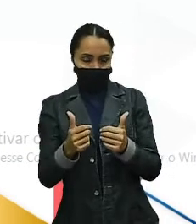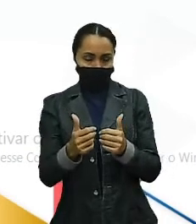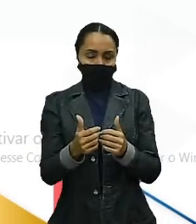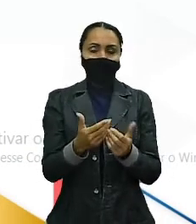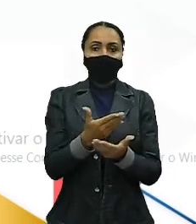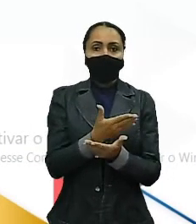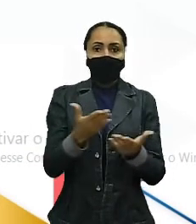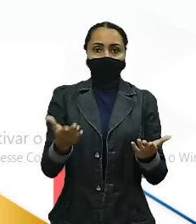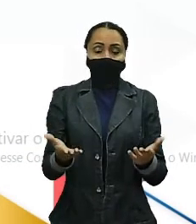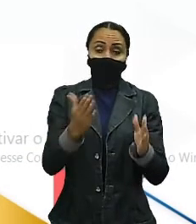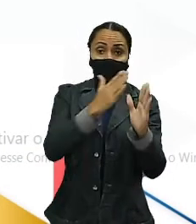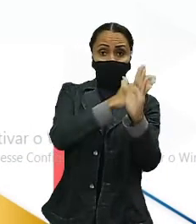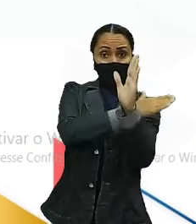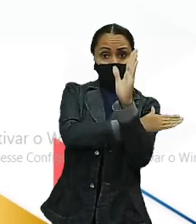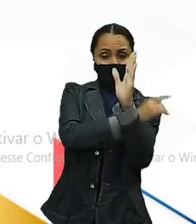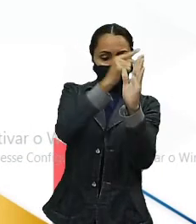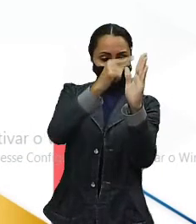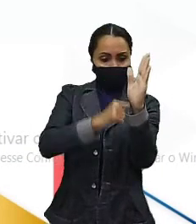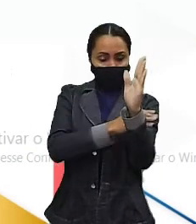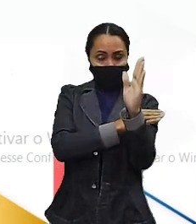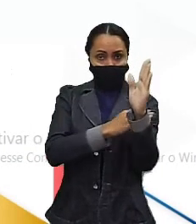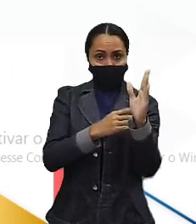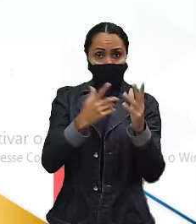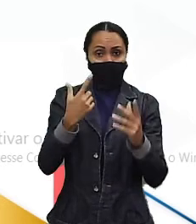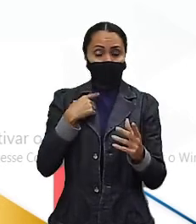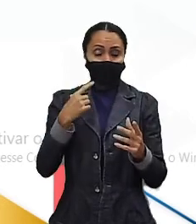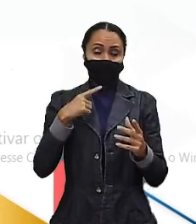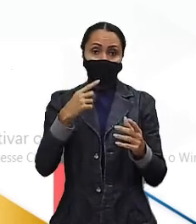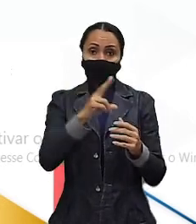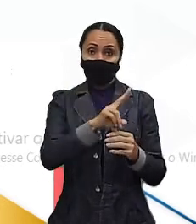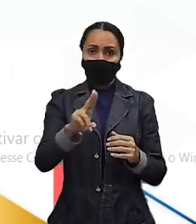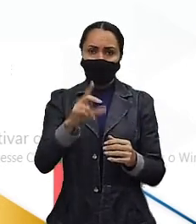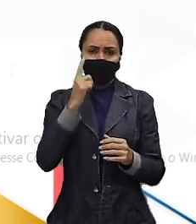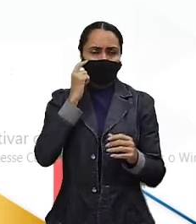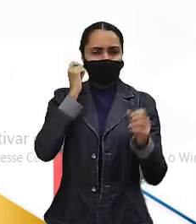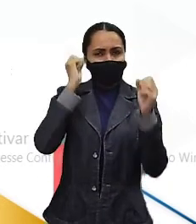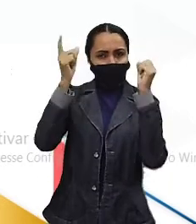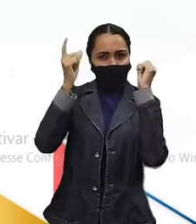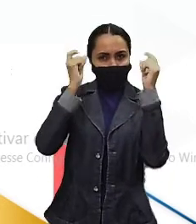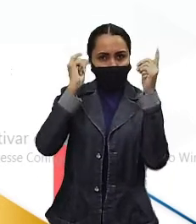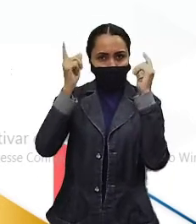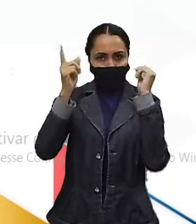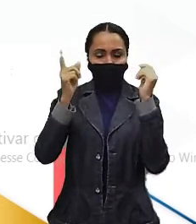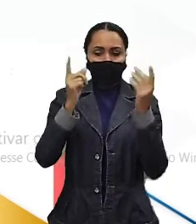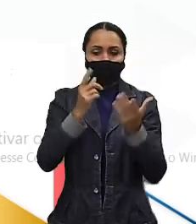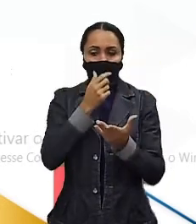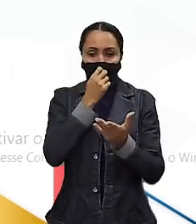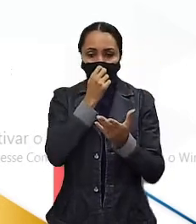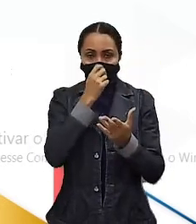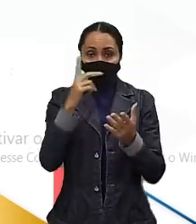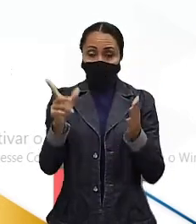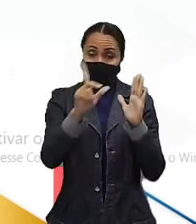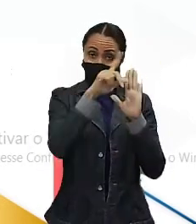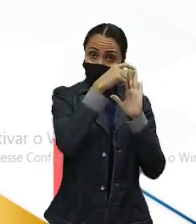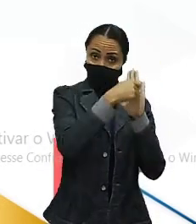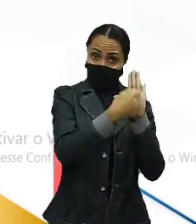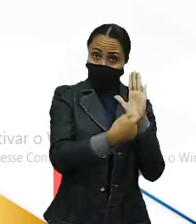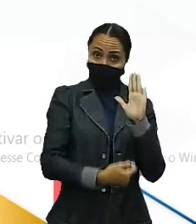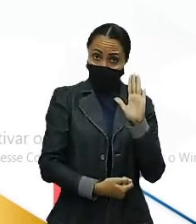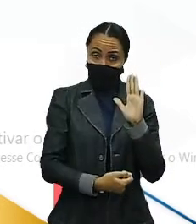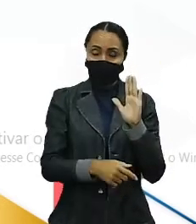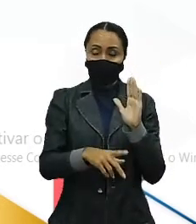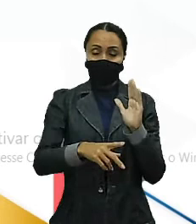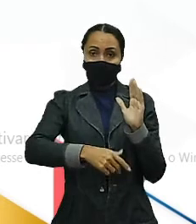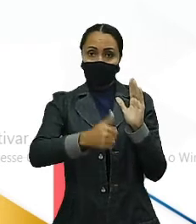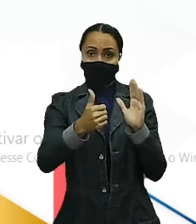O plano cartesiano ele recebe esse nome porque foi idealizado, né? Foi escrito pela